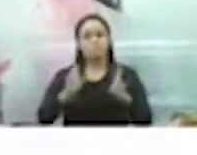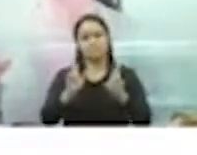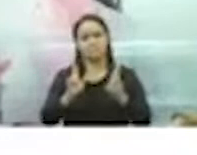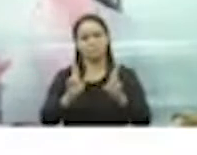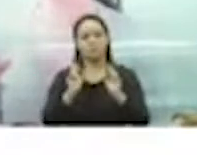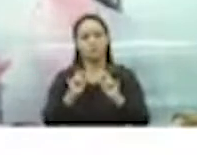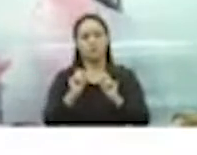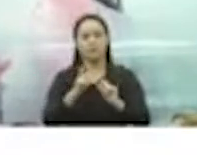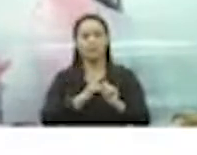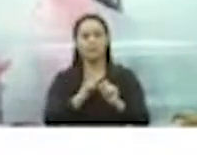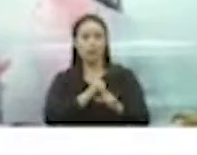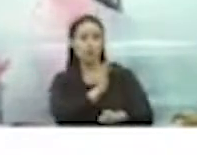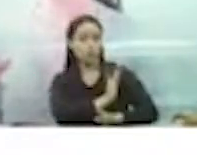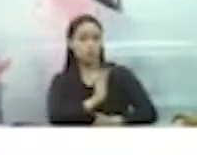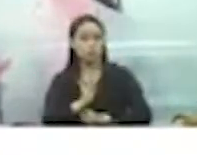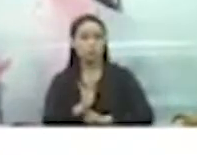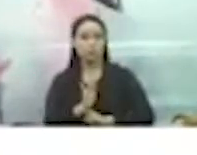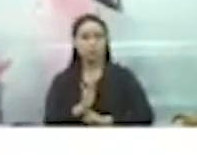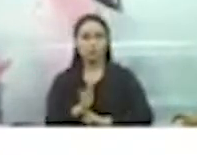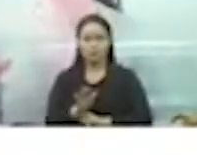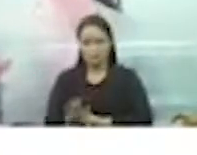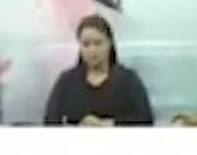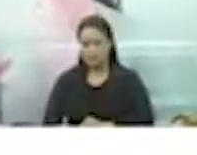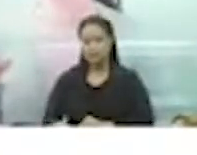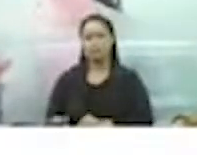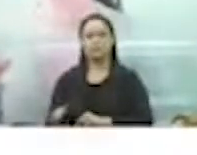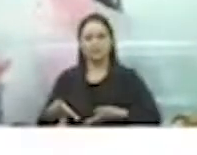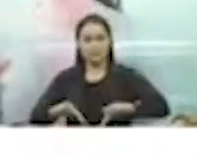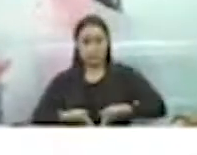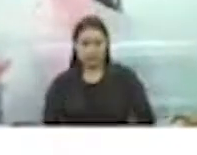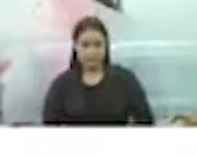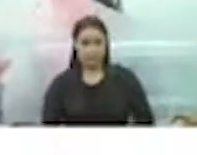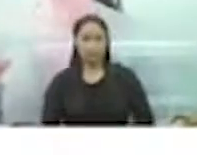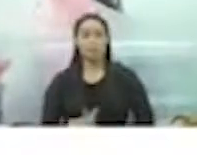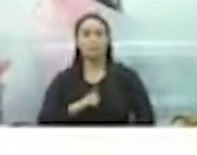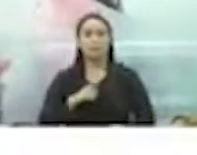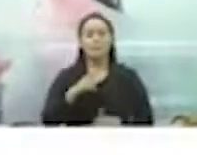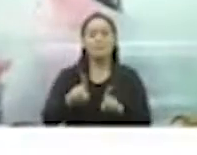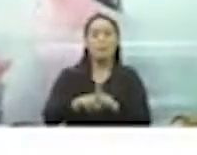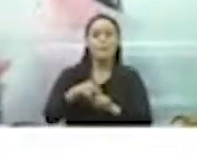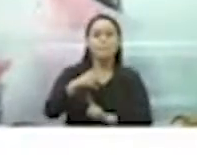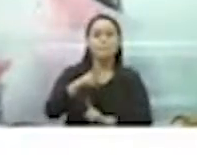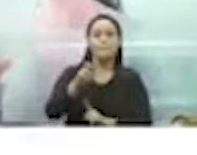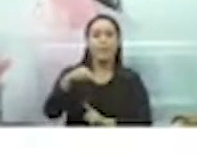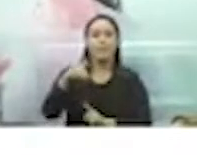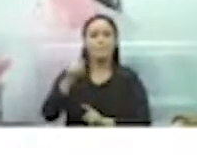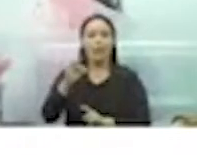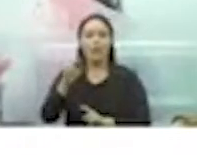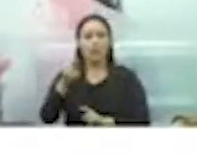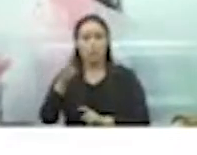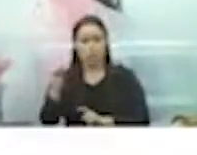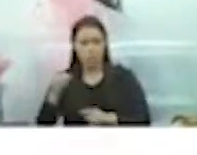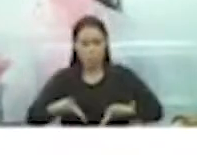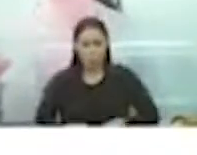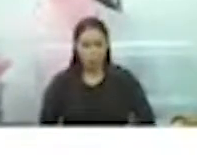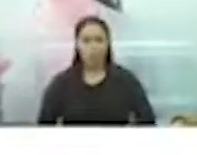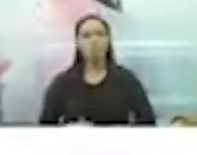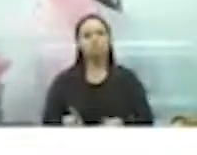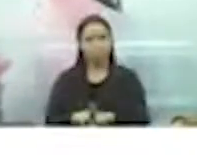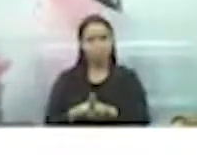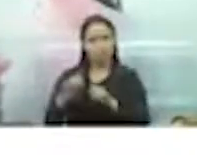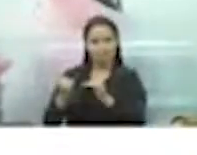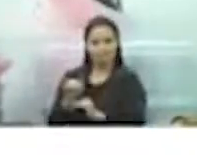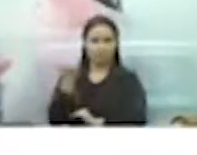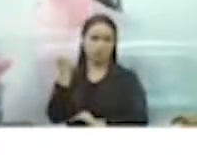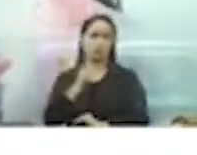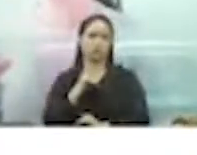porque ele traz benefícios para os recém-nascidos, em especial os recém-nascidos prematuros. A gente sabe da superioridade do leite materno para as